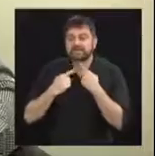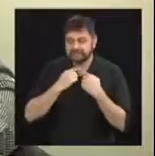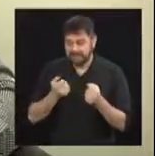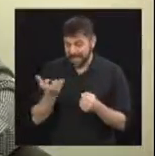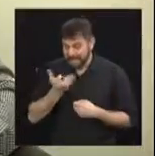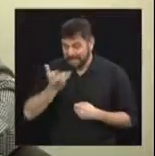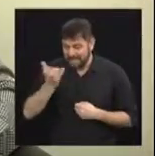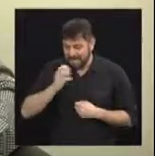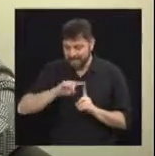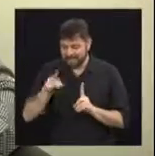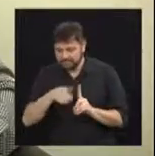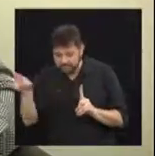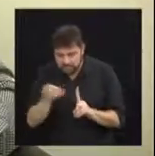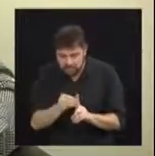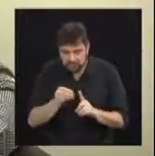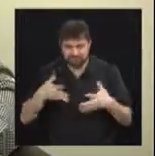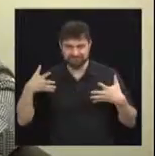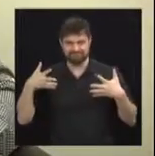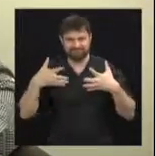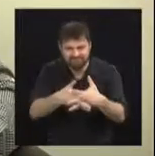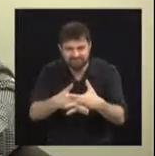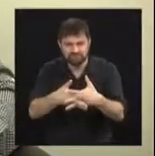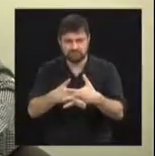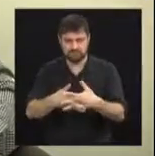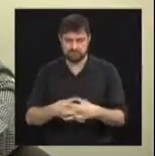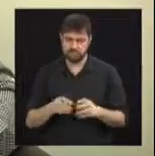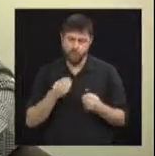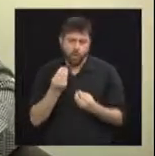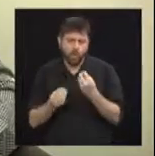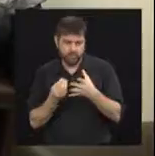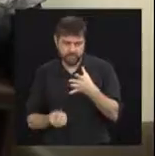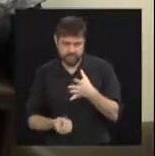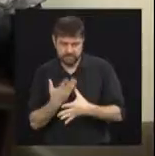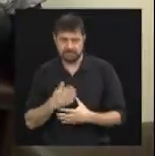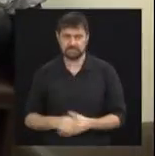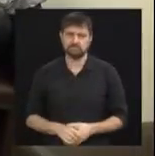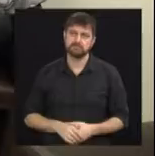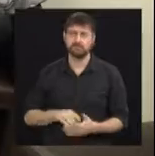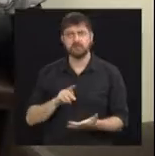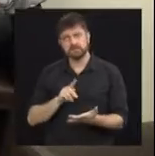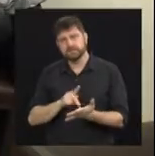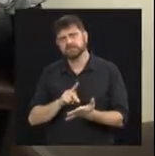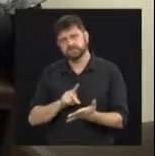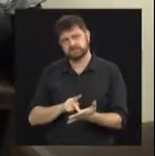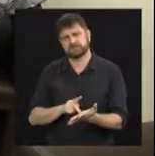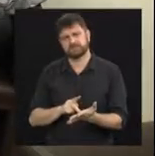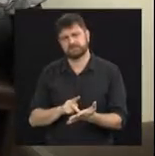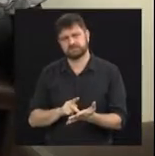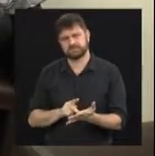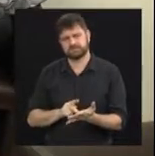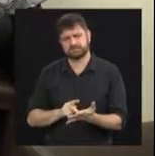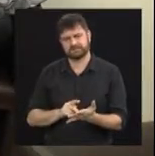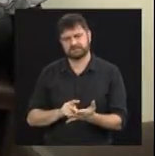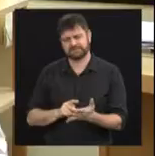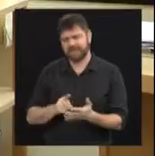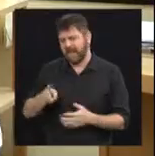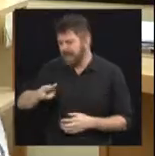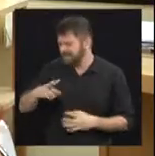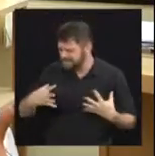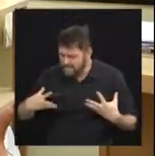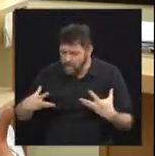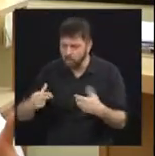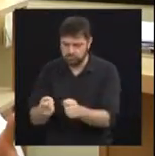pode atrapalhar o processo do tratamento? De que forma? Na verdade, todos os casais, ou